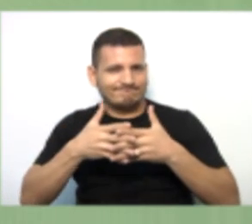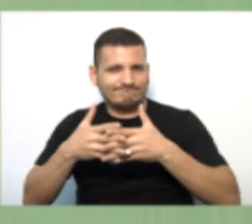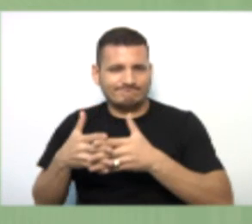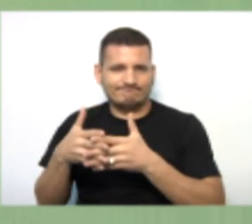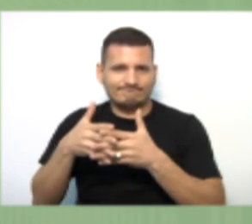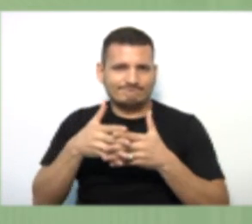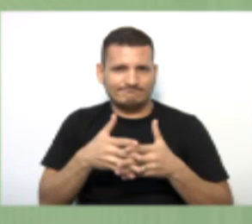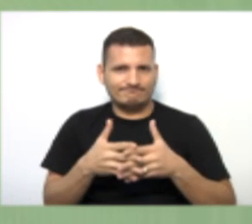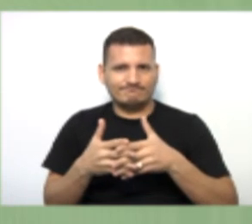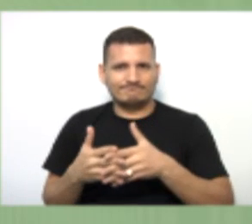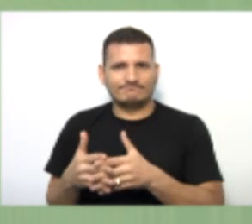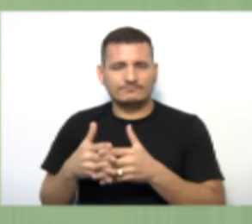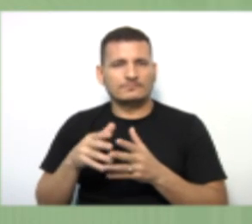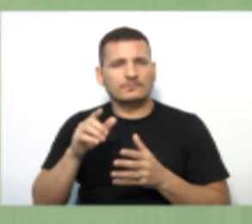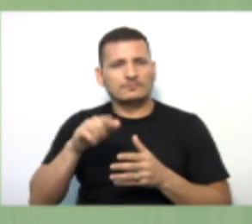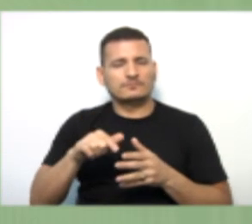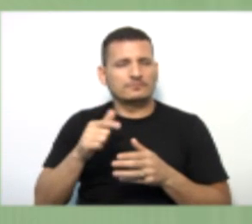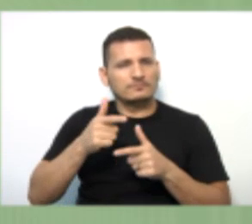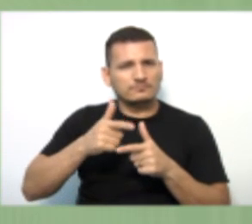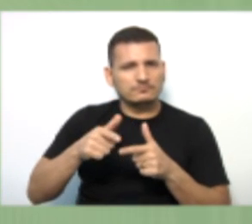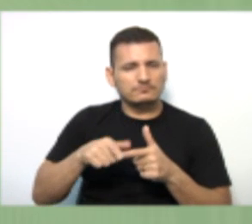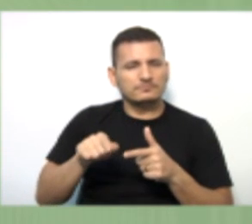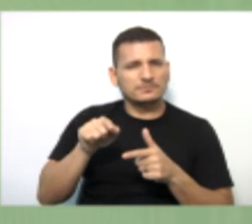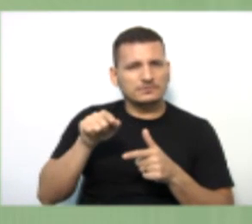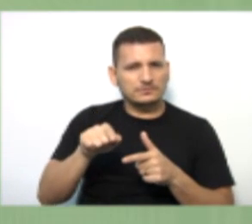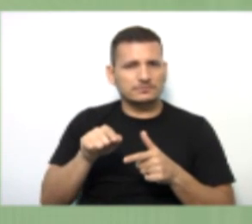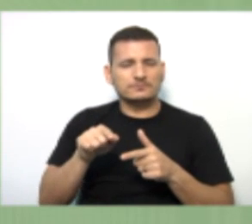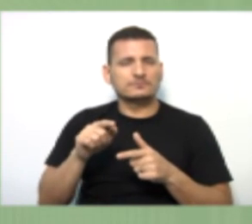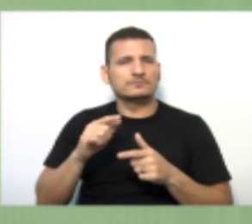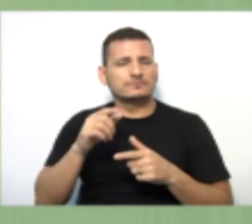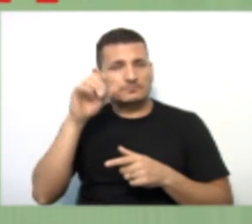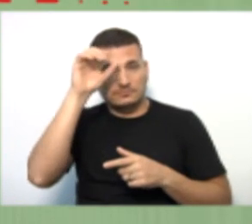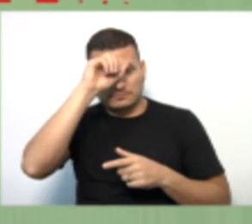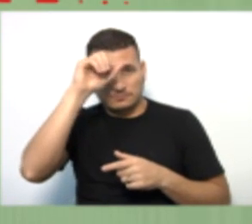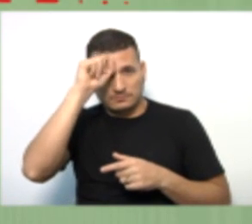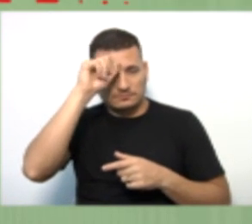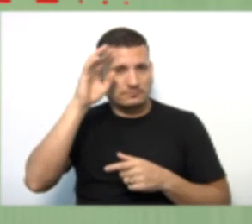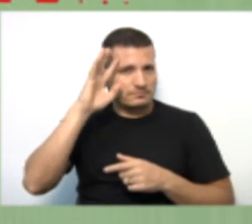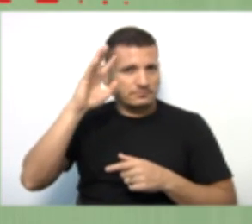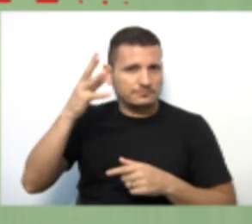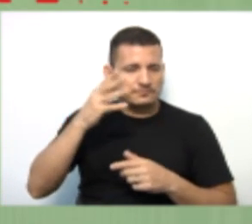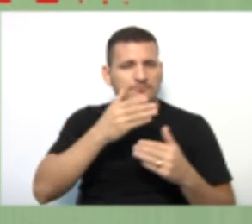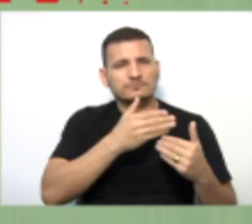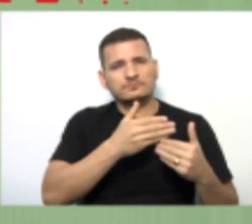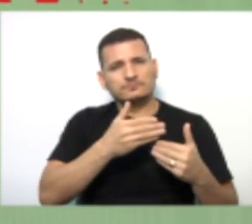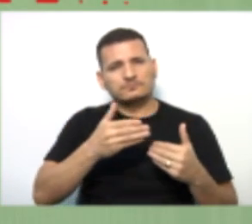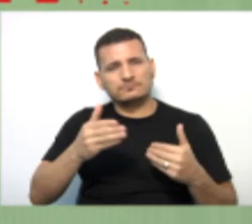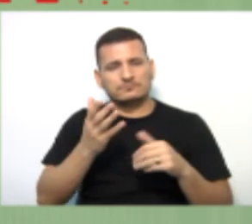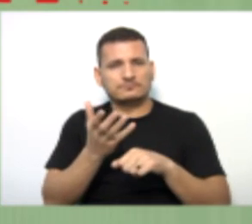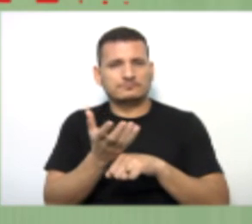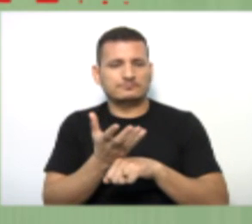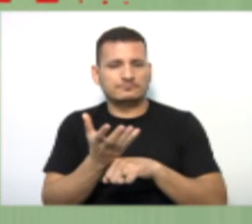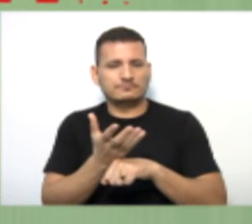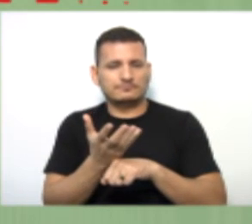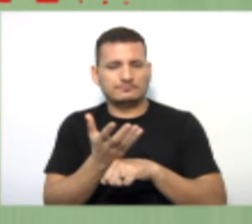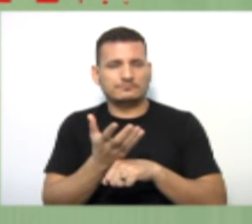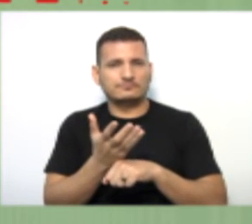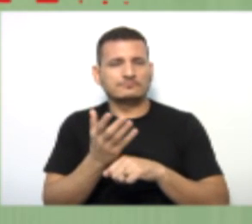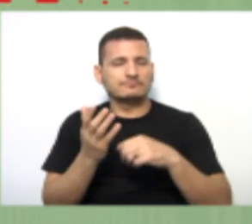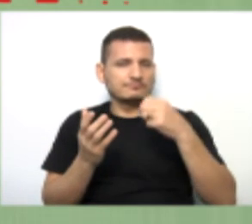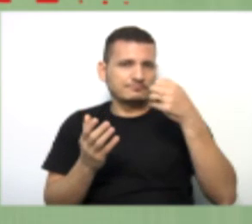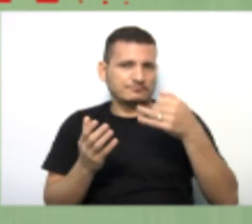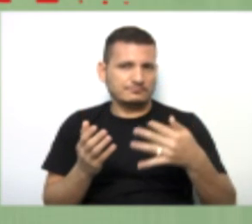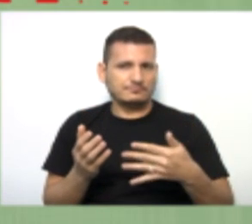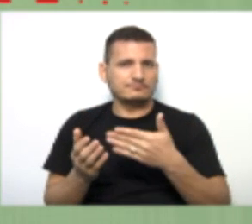complexos. São problemas assim que aprendemos a solucionar ao longo da nossa disciplina, tá? É isso que eu